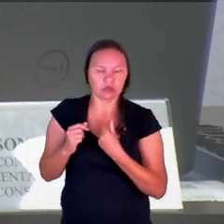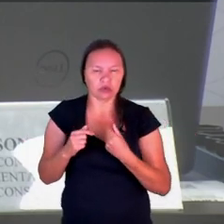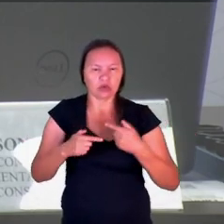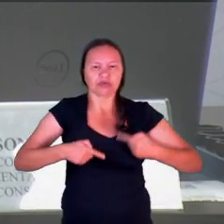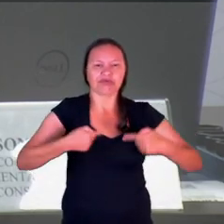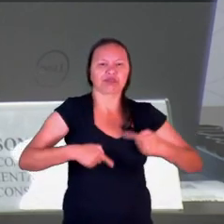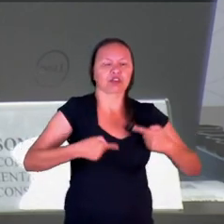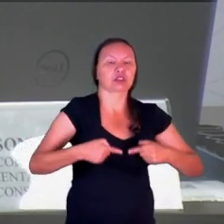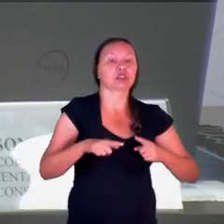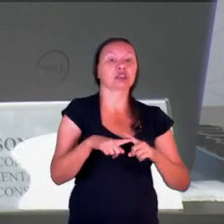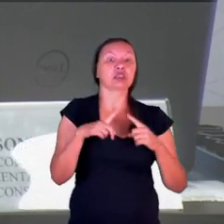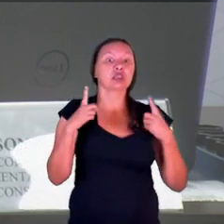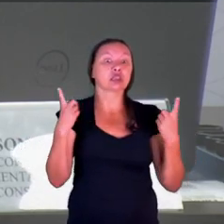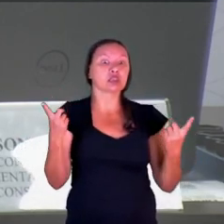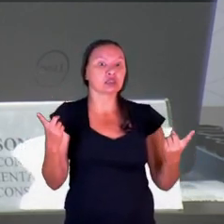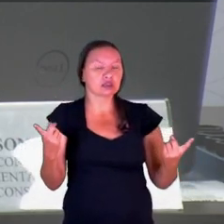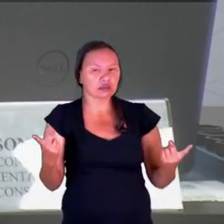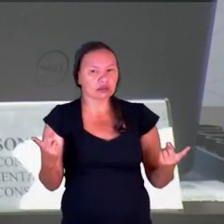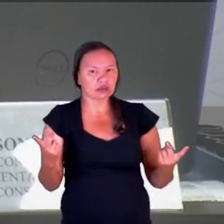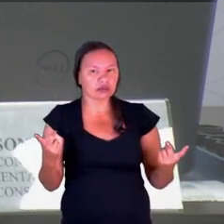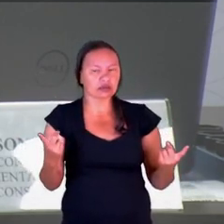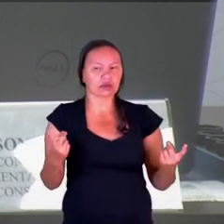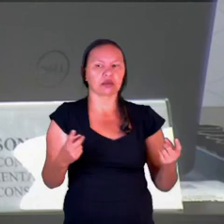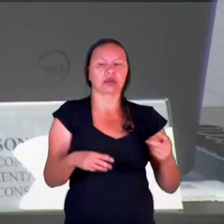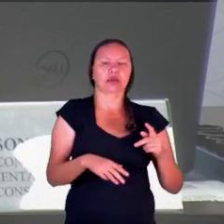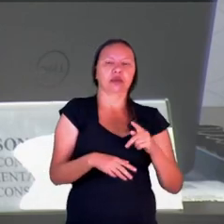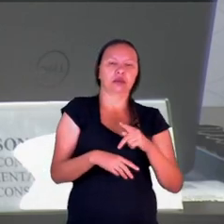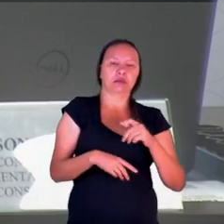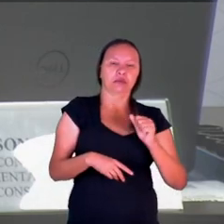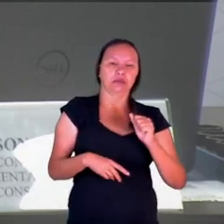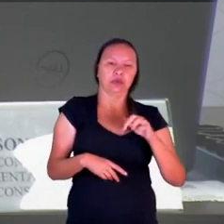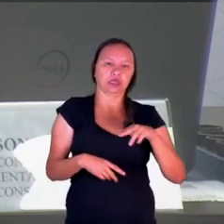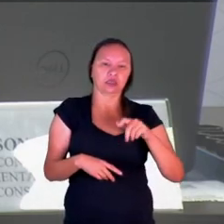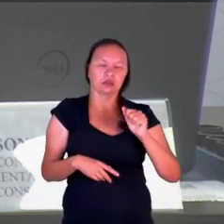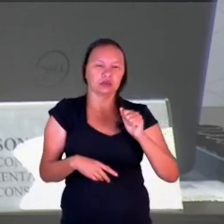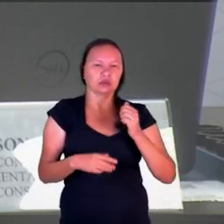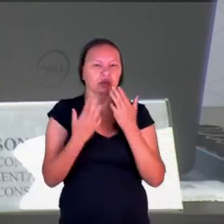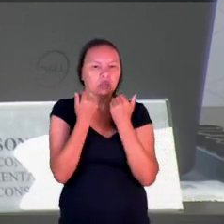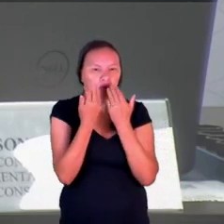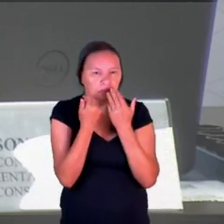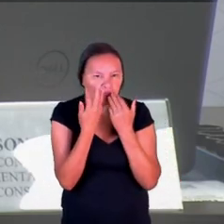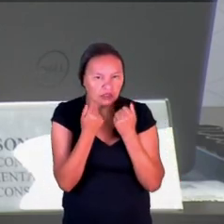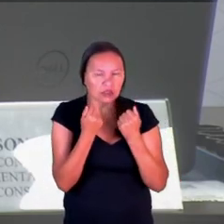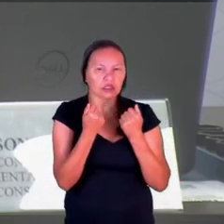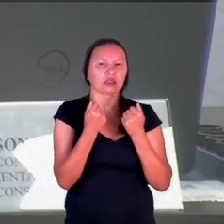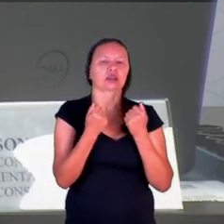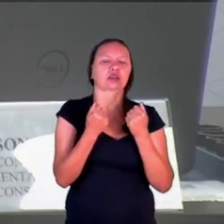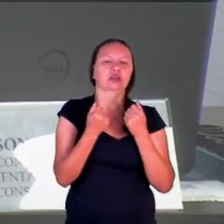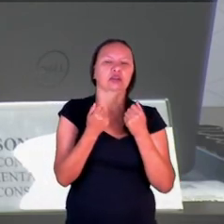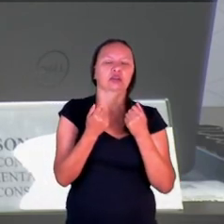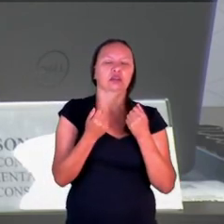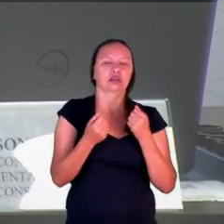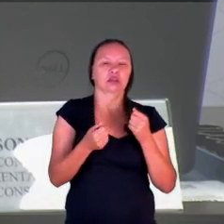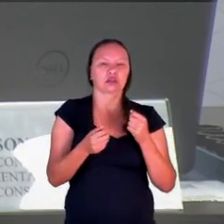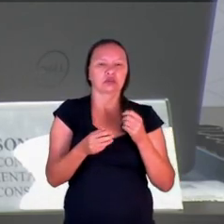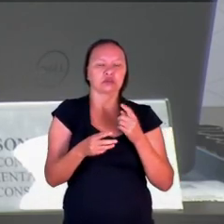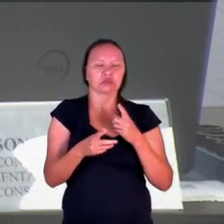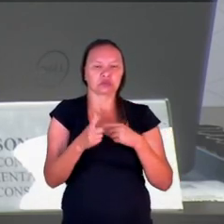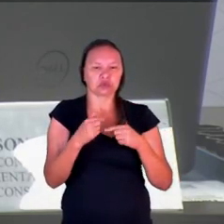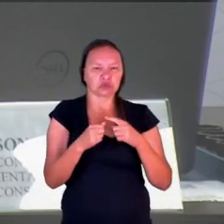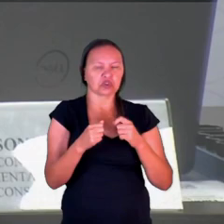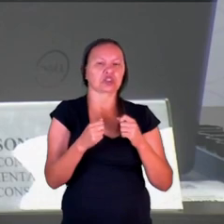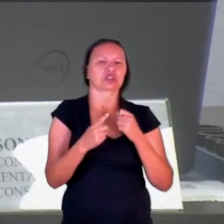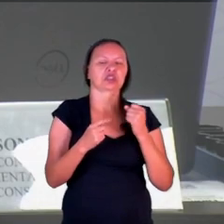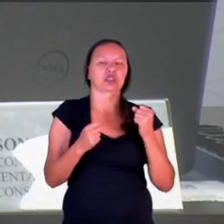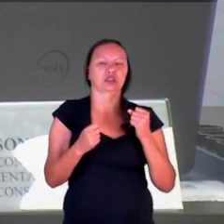isso que a questão dos pântanos alimentares assim como os desertos alimentares